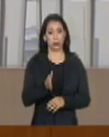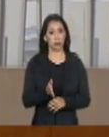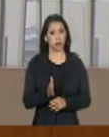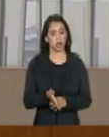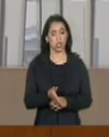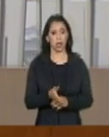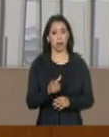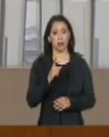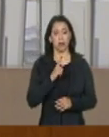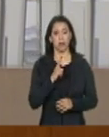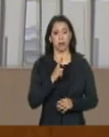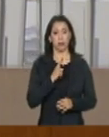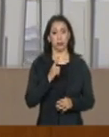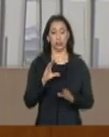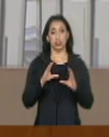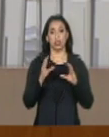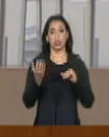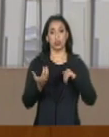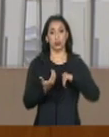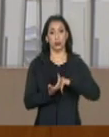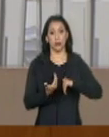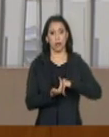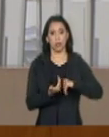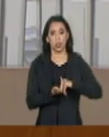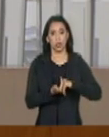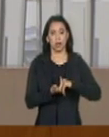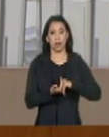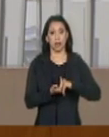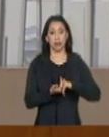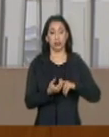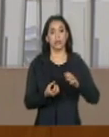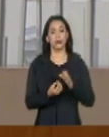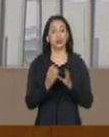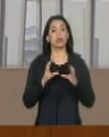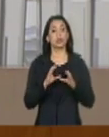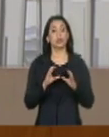no Congresso Nacional, fruto de uma comissão